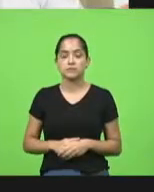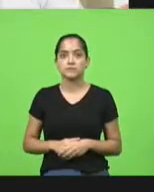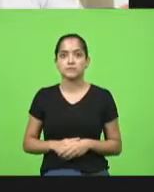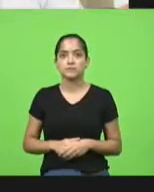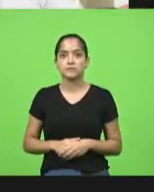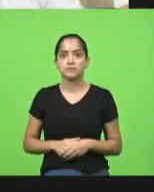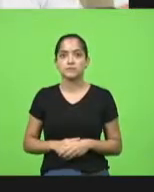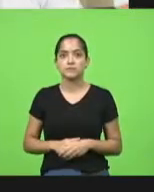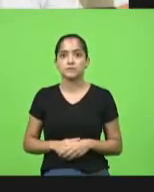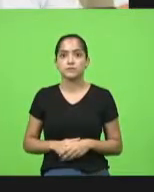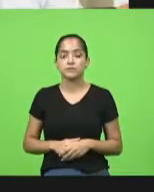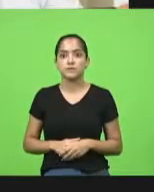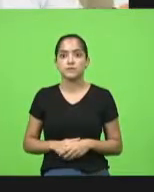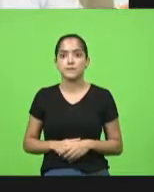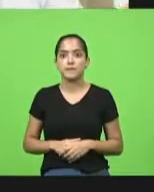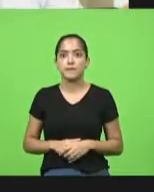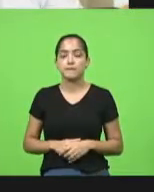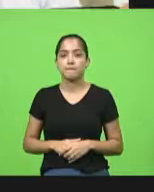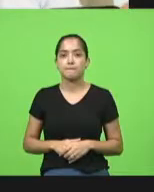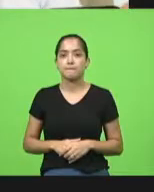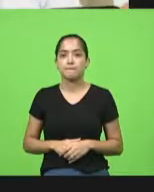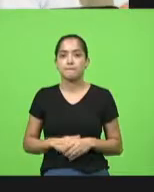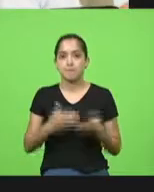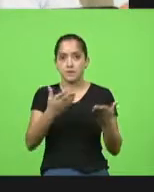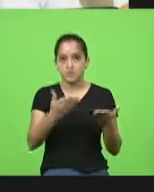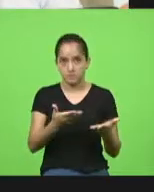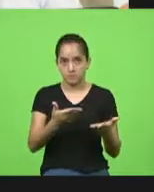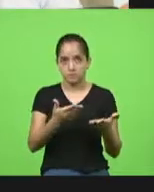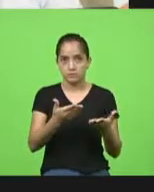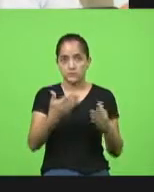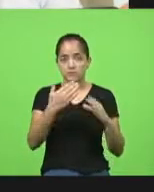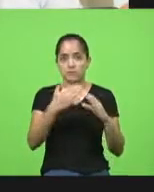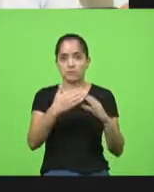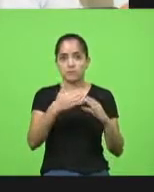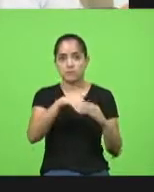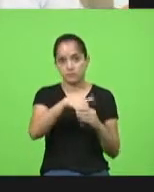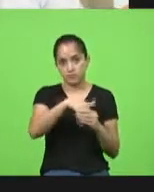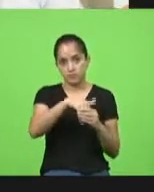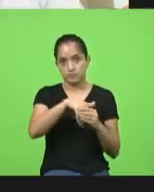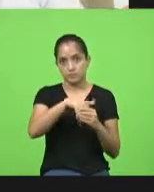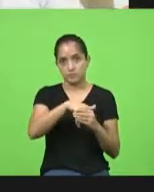Sim. Deputado Sargento Lima. Vossa Excelência, para encaminhamento de voto.